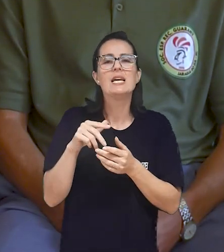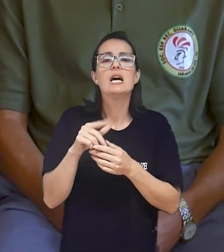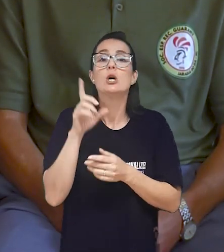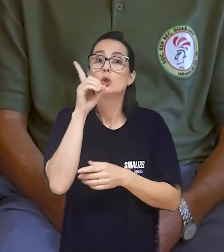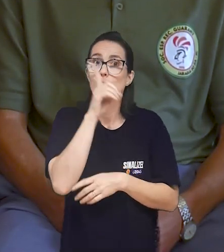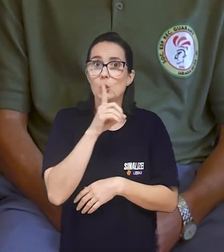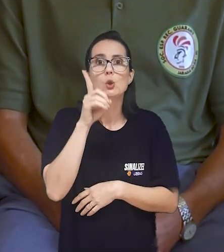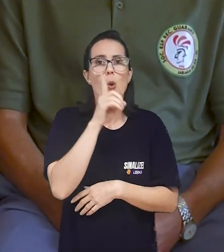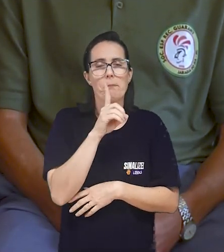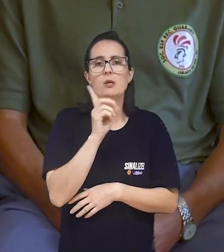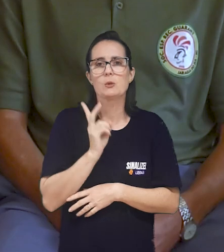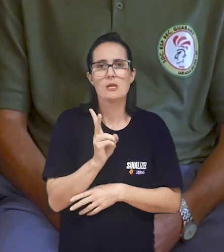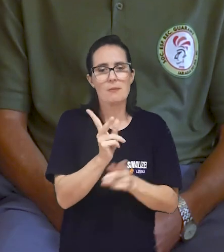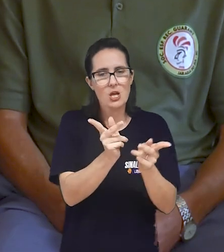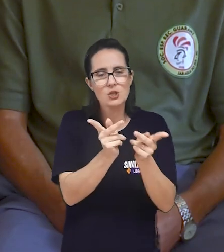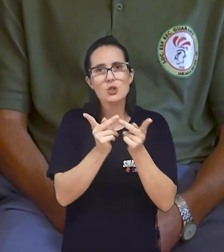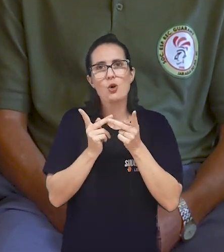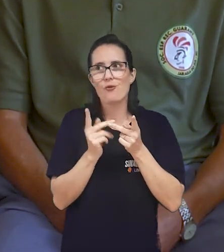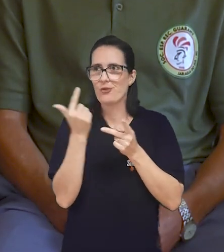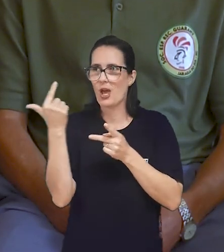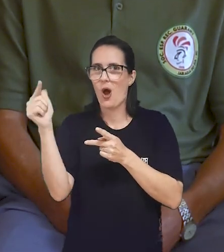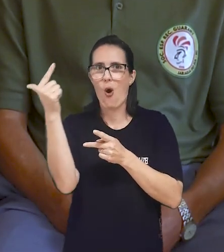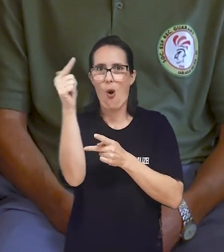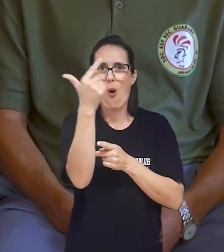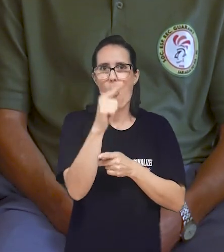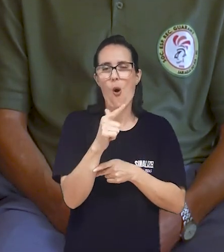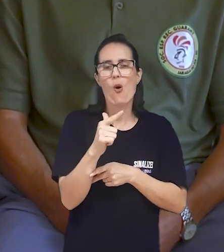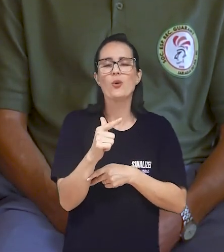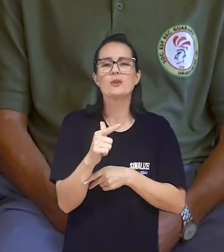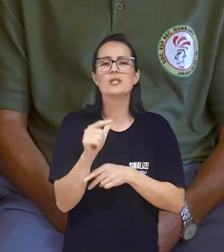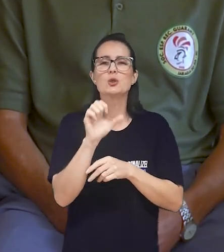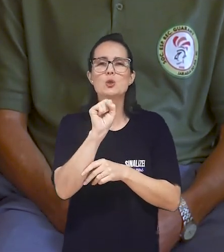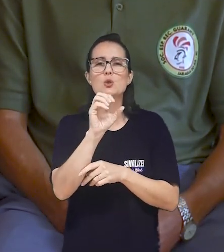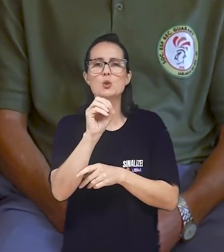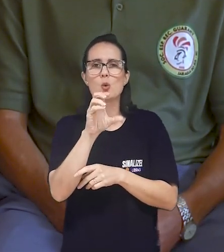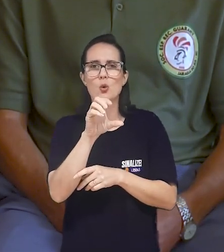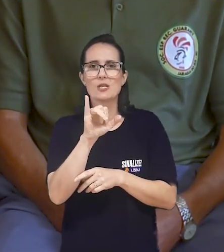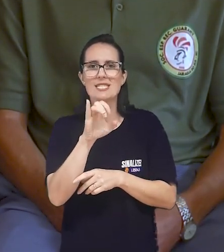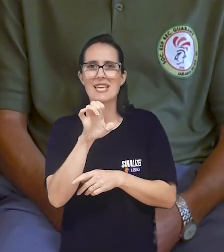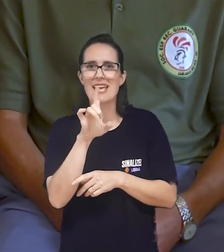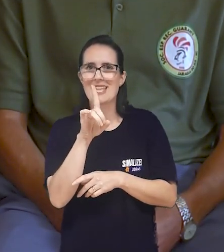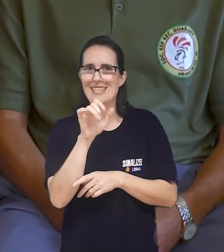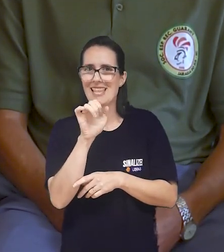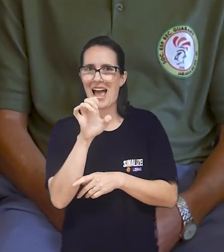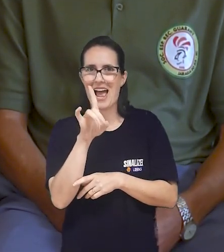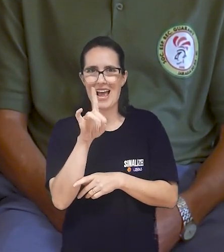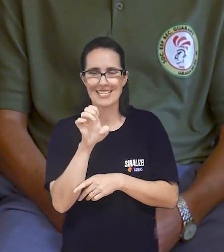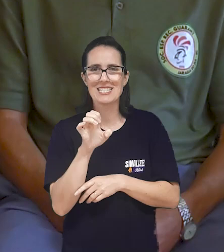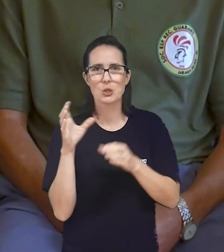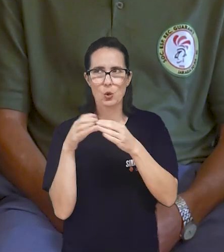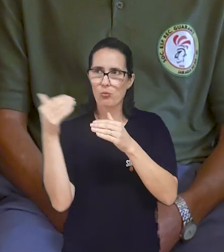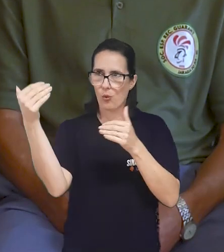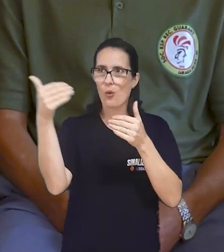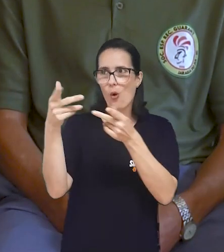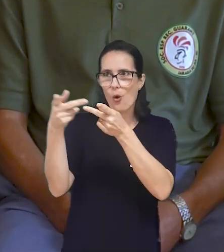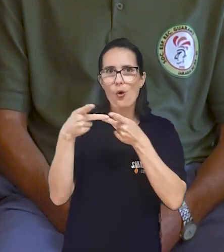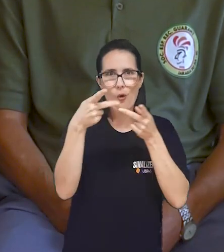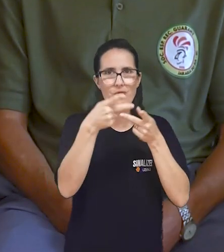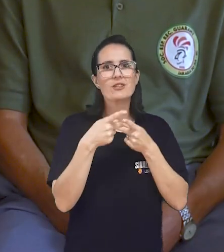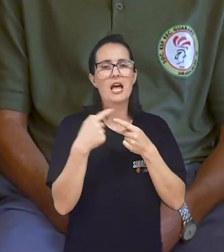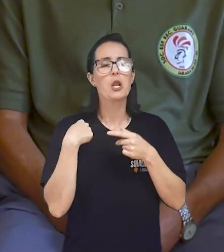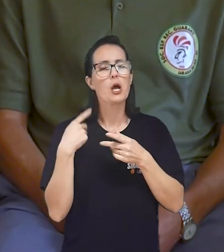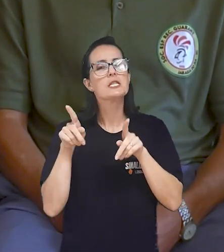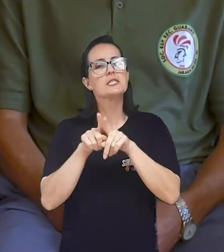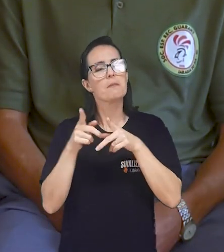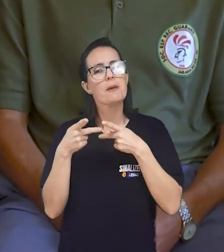a gente convida as sociedades co-irmãs que participam, onde que a gente também participa dos desfiles anuais, das festas anuais